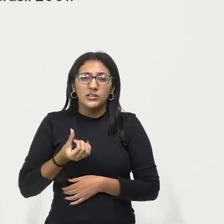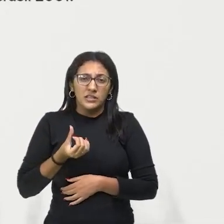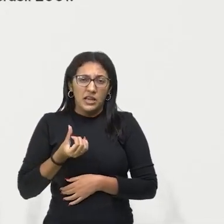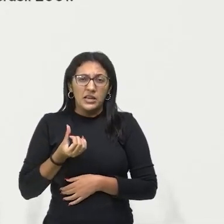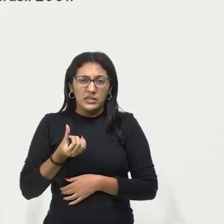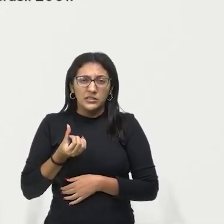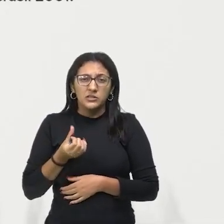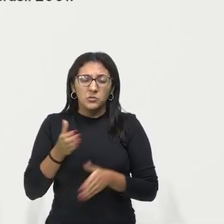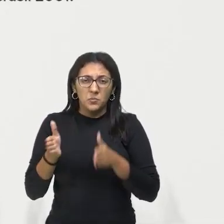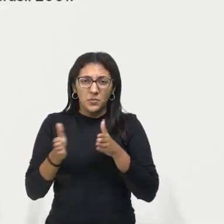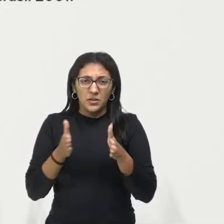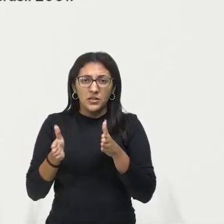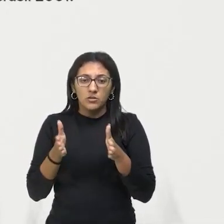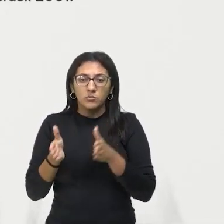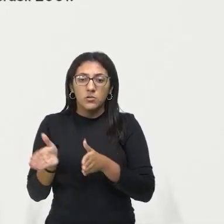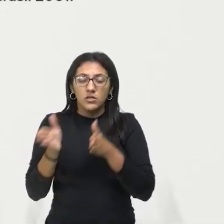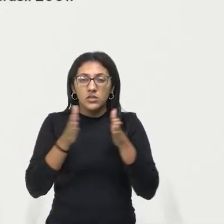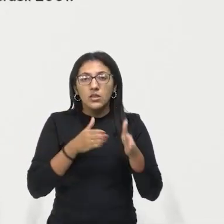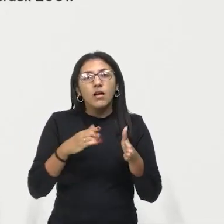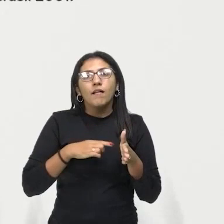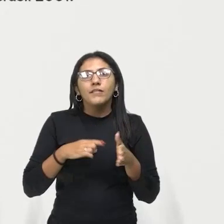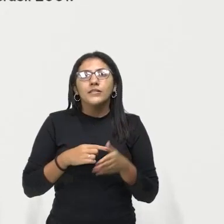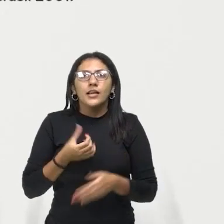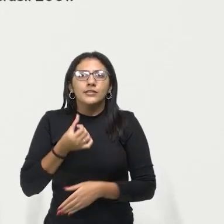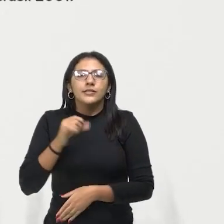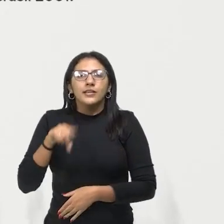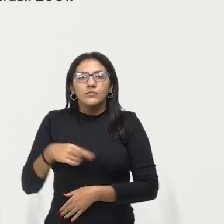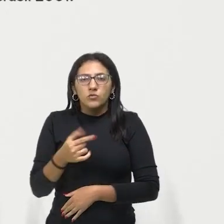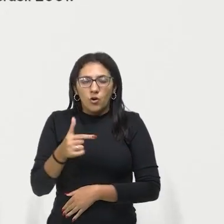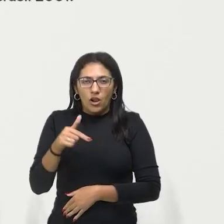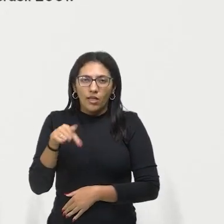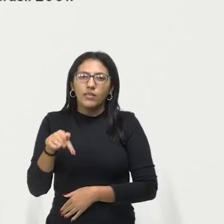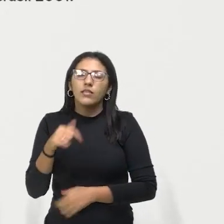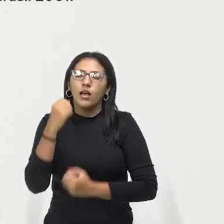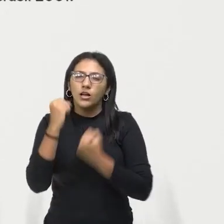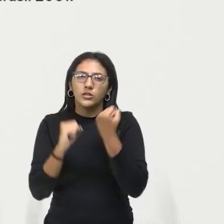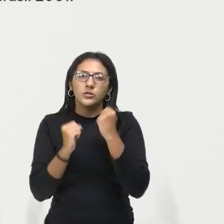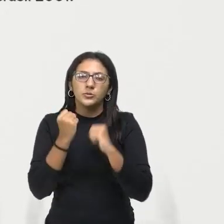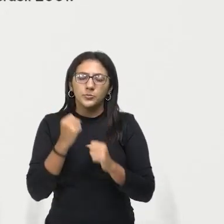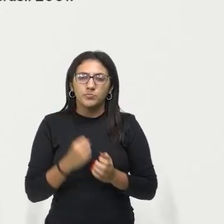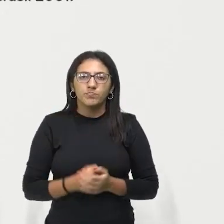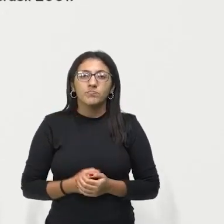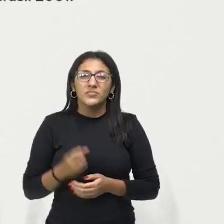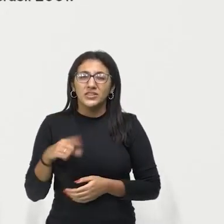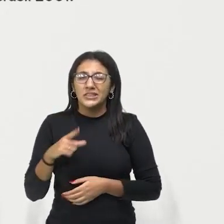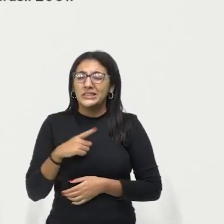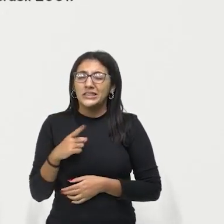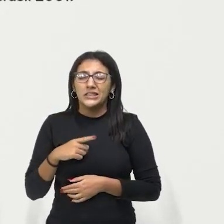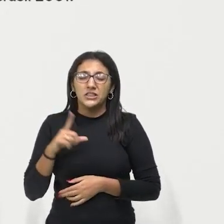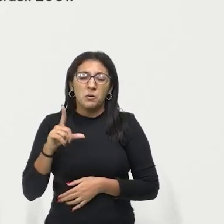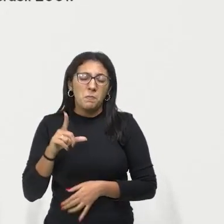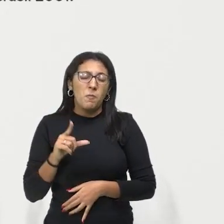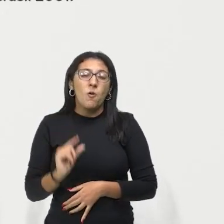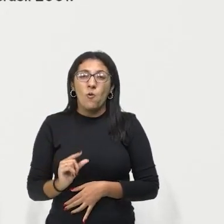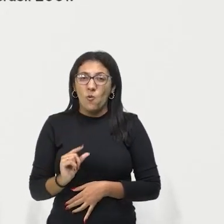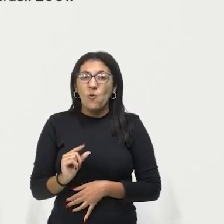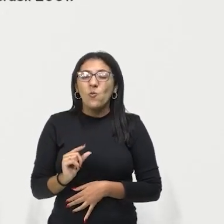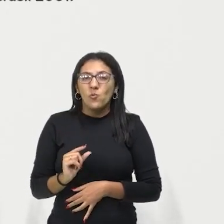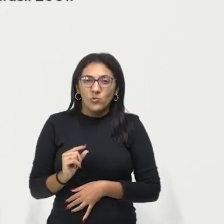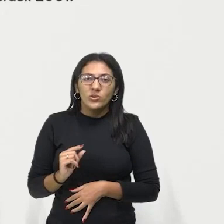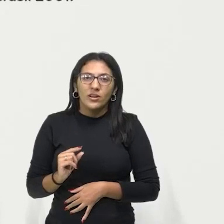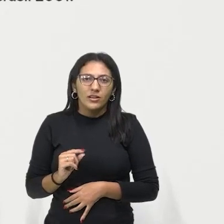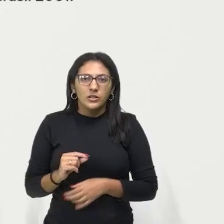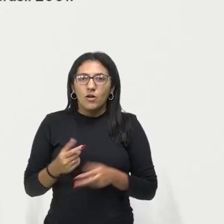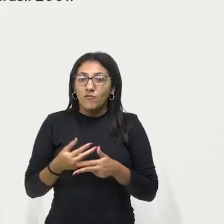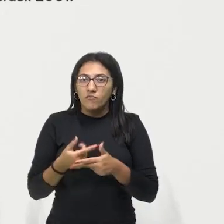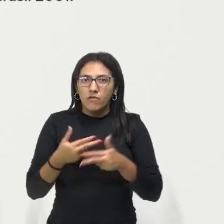tinha 1,6% nos anos 70 e nos anos 2000 passa 6,7% das fábricas.